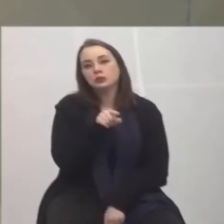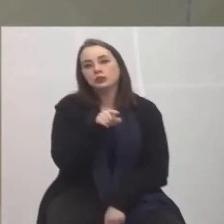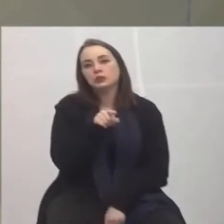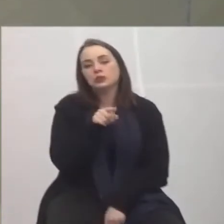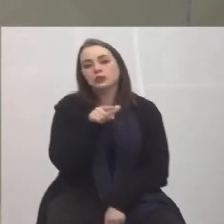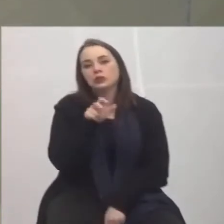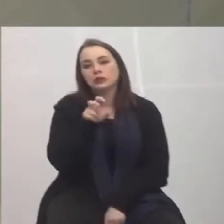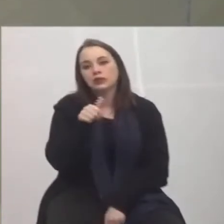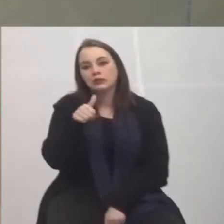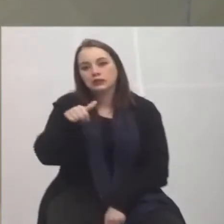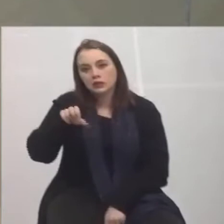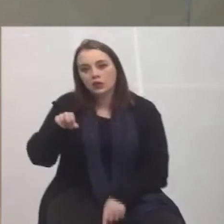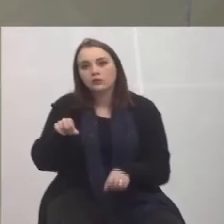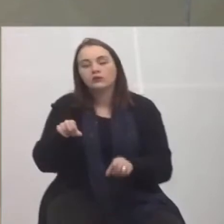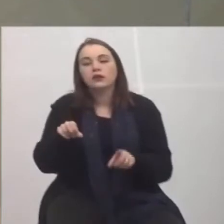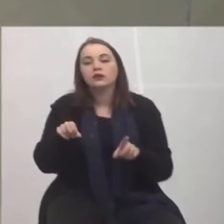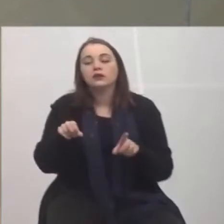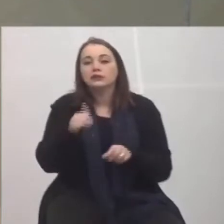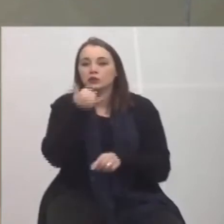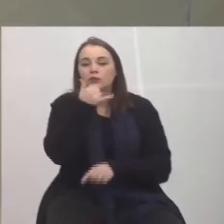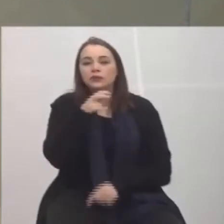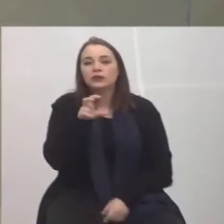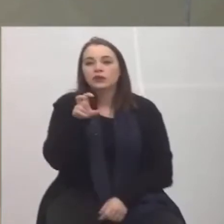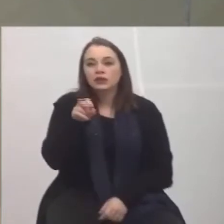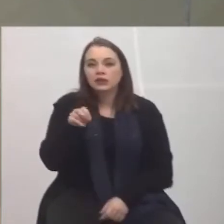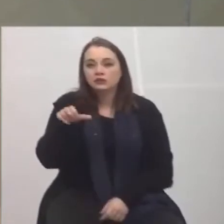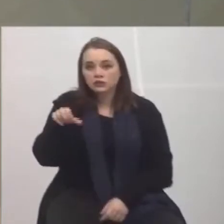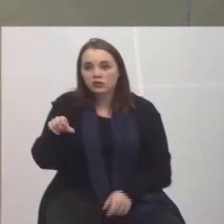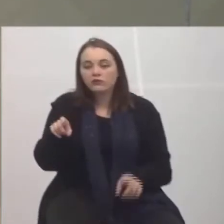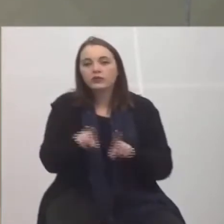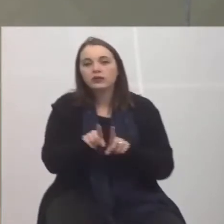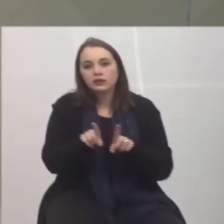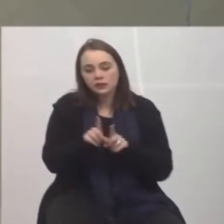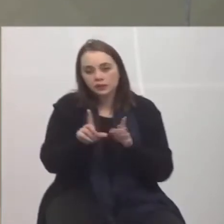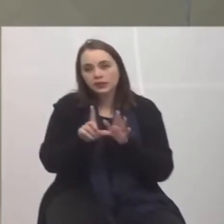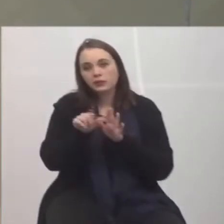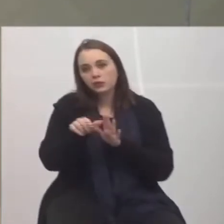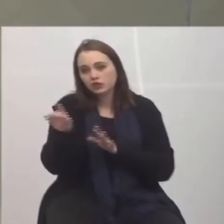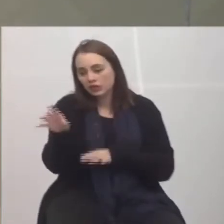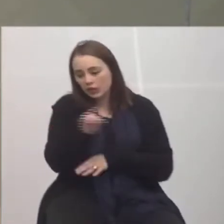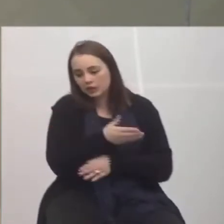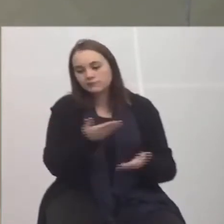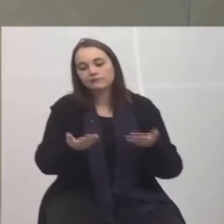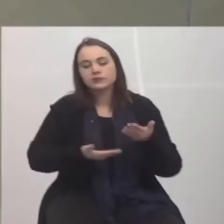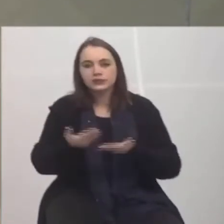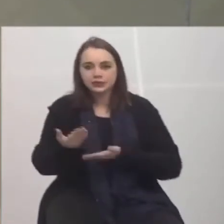5.509 e 2.755, respectivamente, ali para cada serviço.